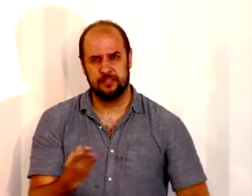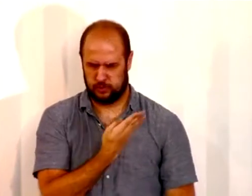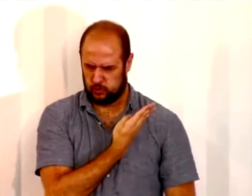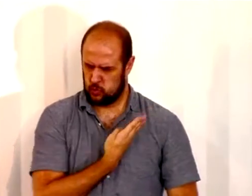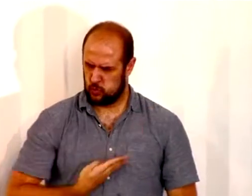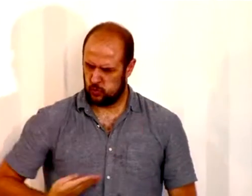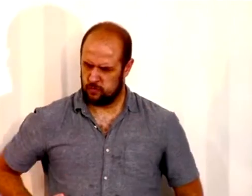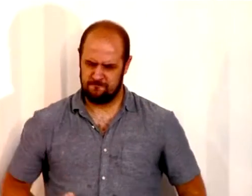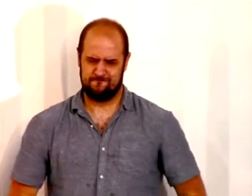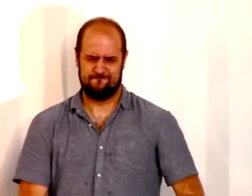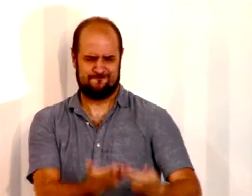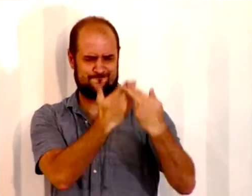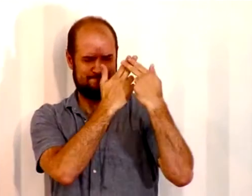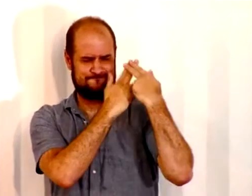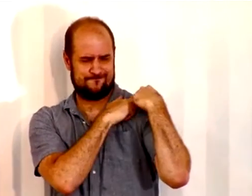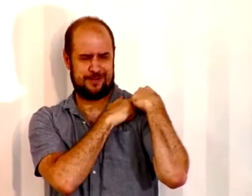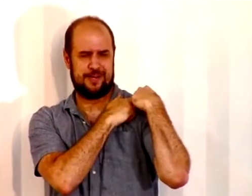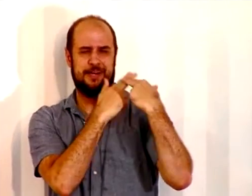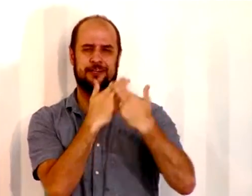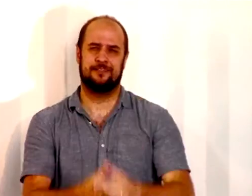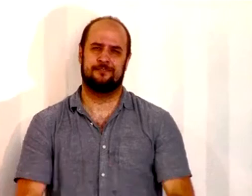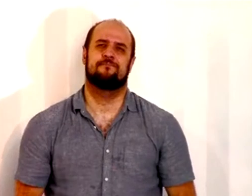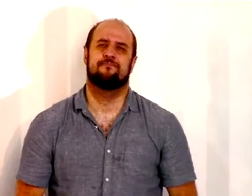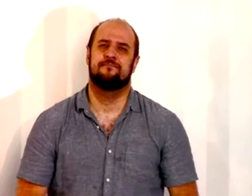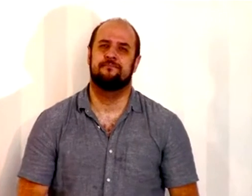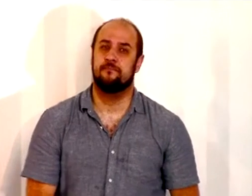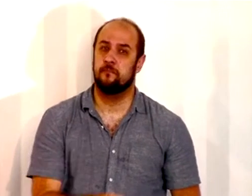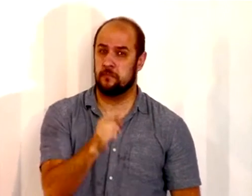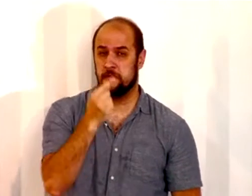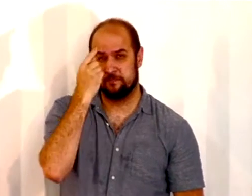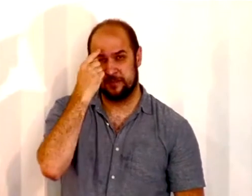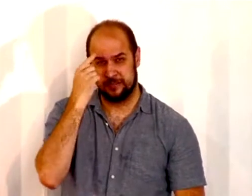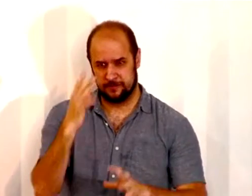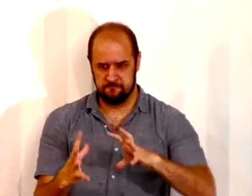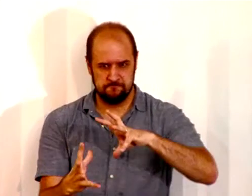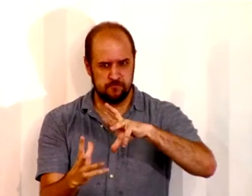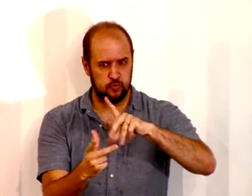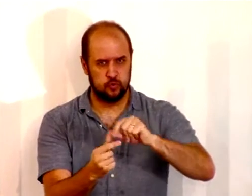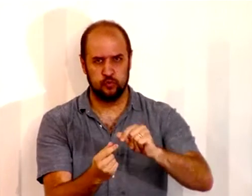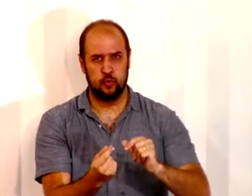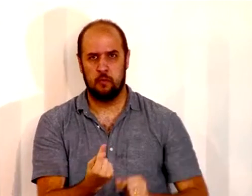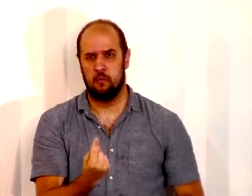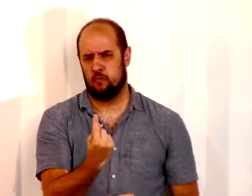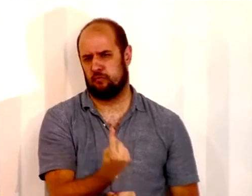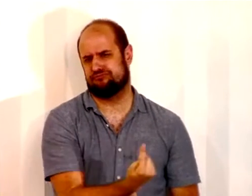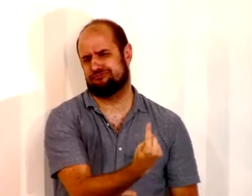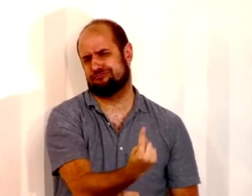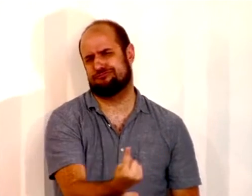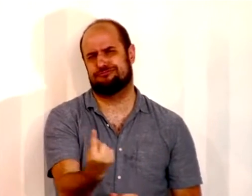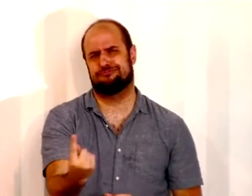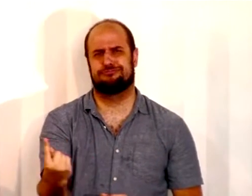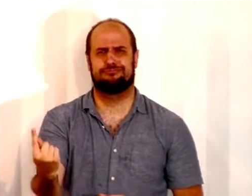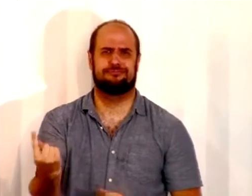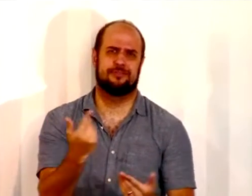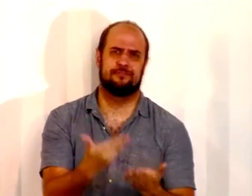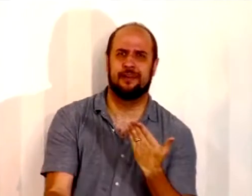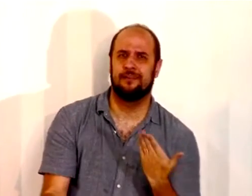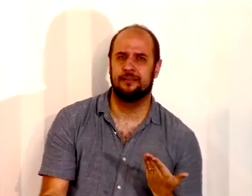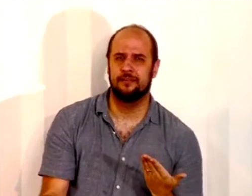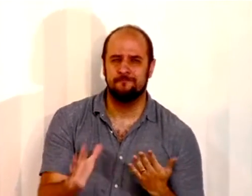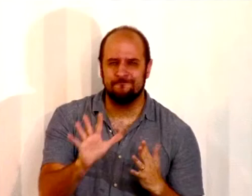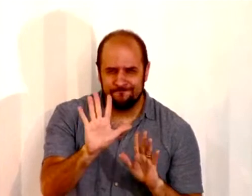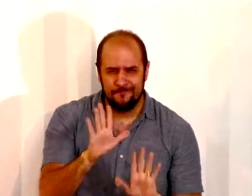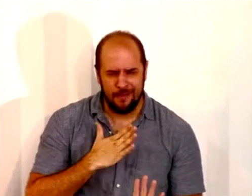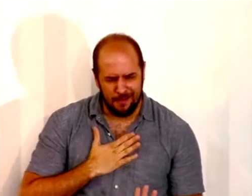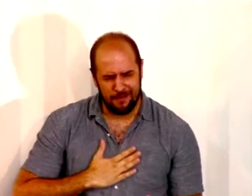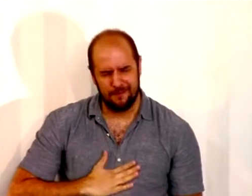governo está sobre os seus ombros. Quando você achar que o mundo está à deriva, como muitas pessoas dizem, não se